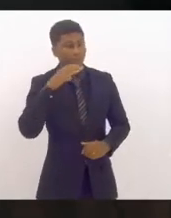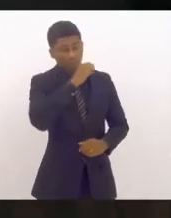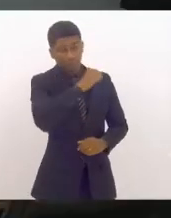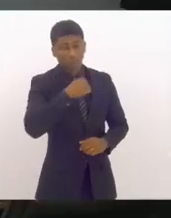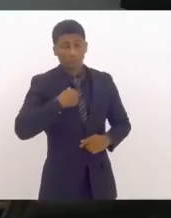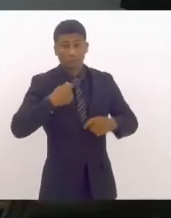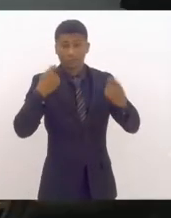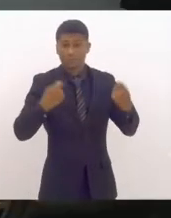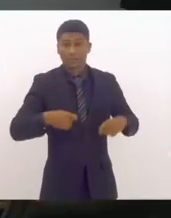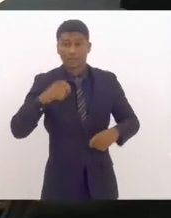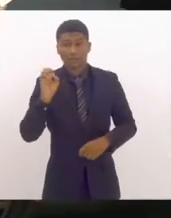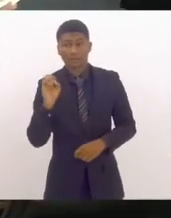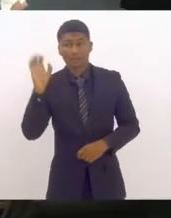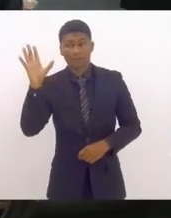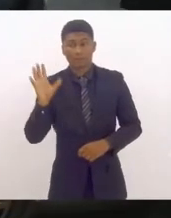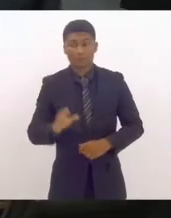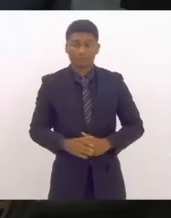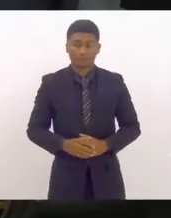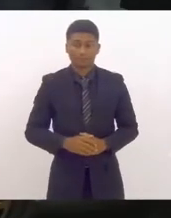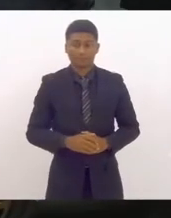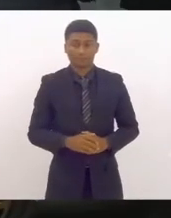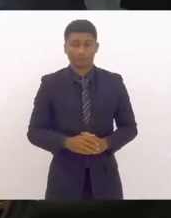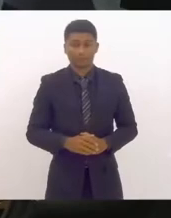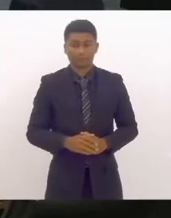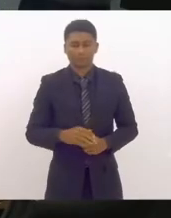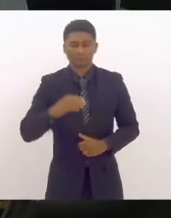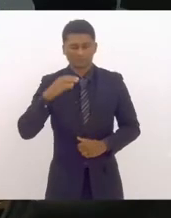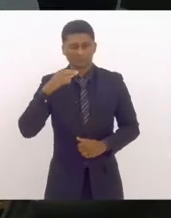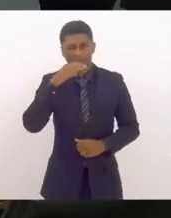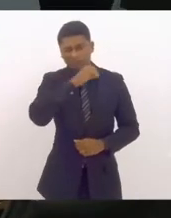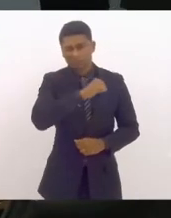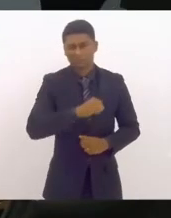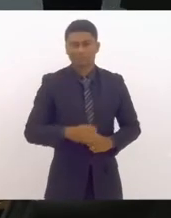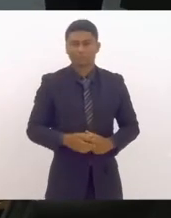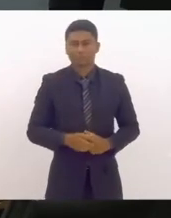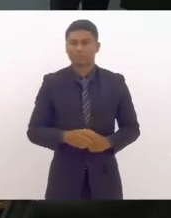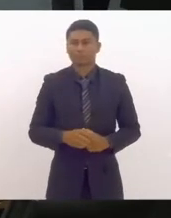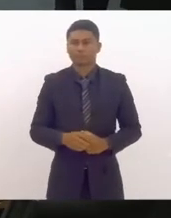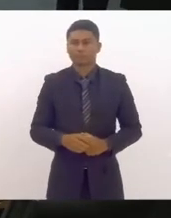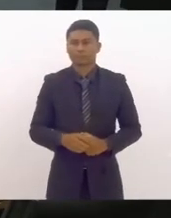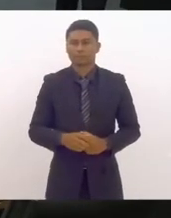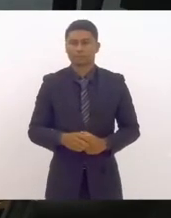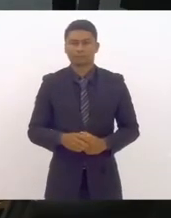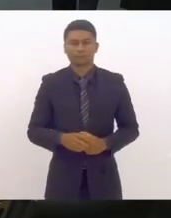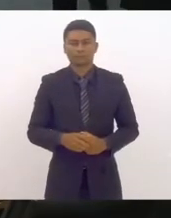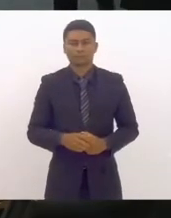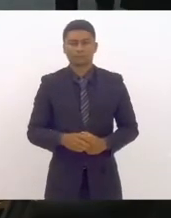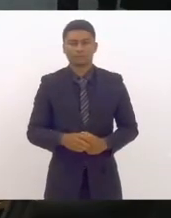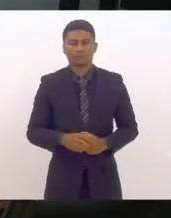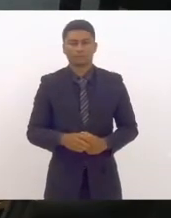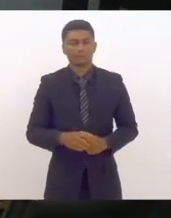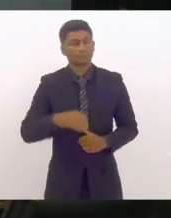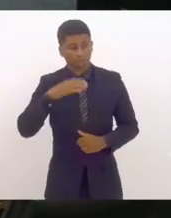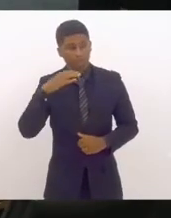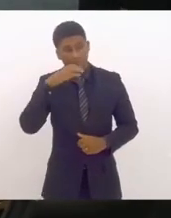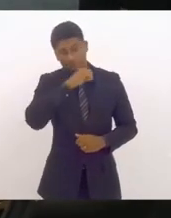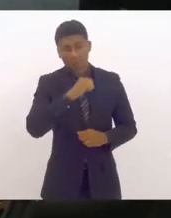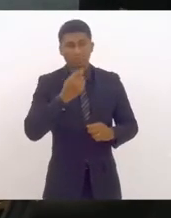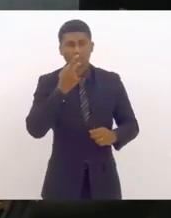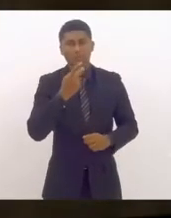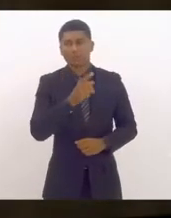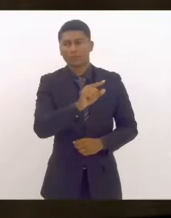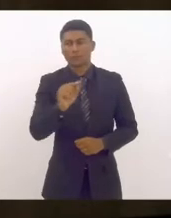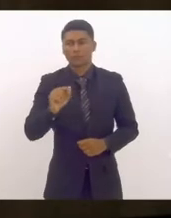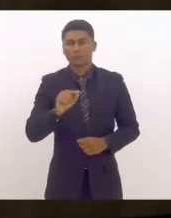ausentar. É muito rapidinho, presidente. Tá bom. Bem breve, senhor presidente, a declaração